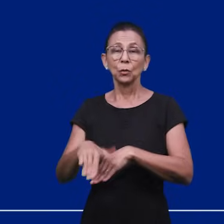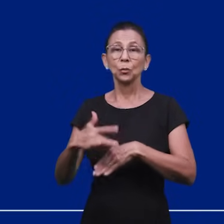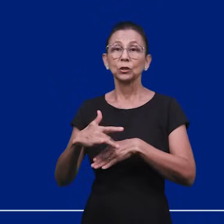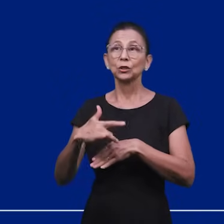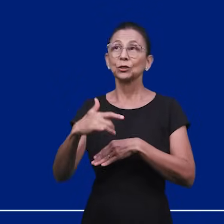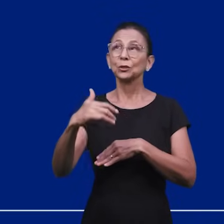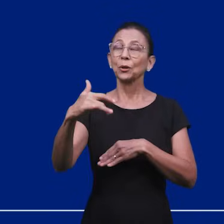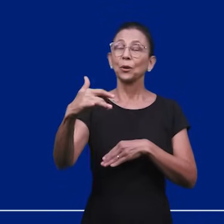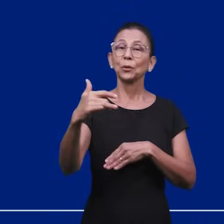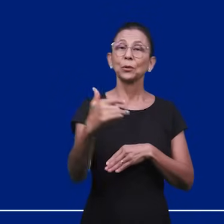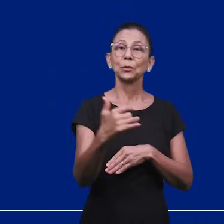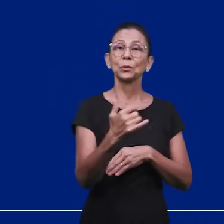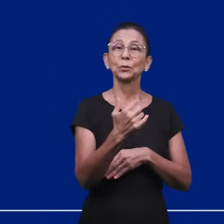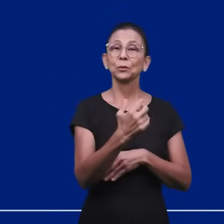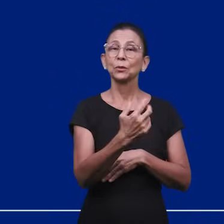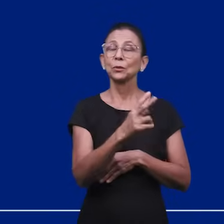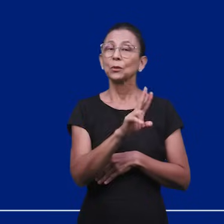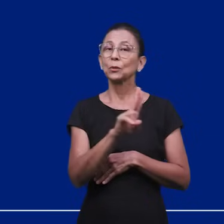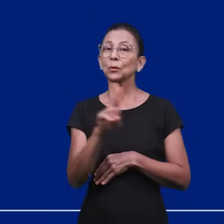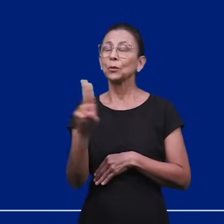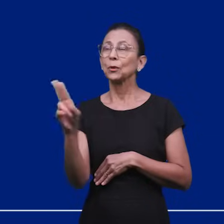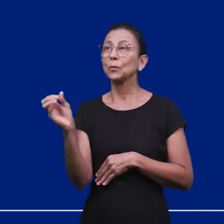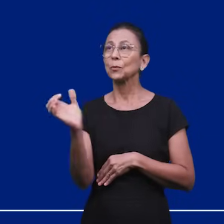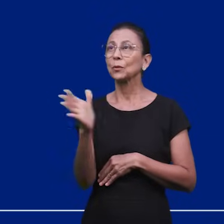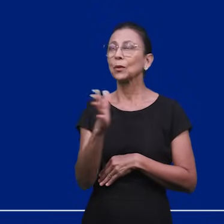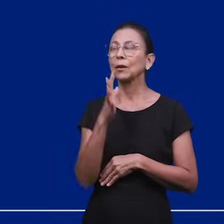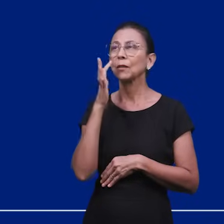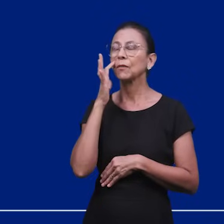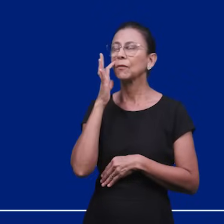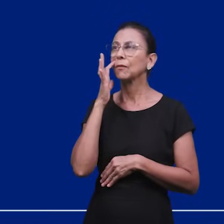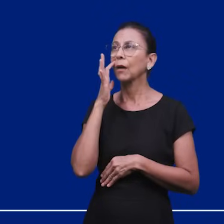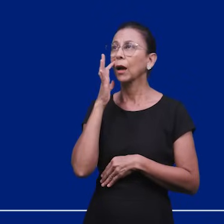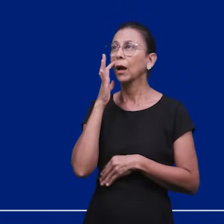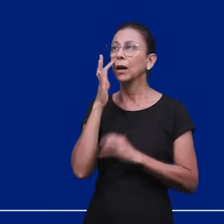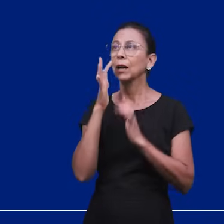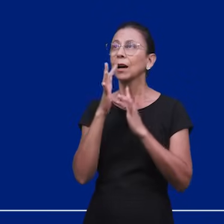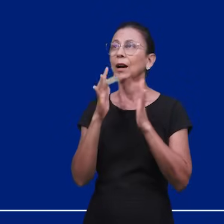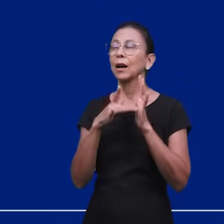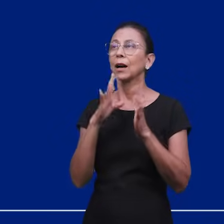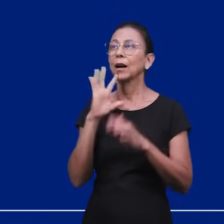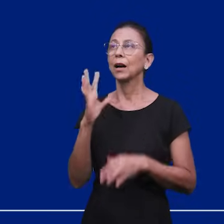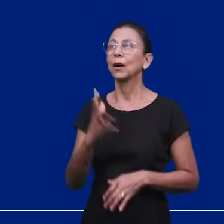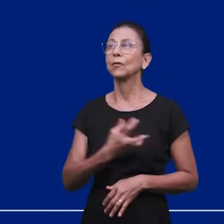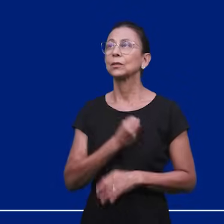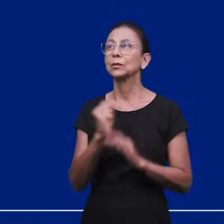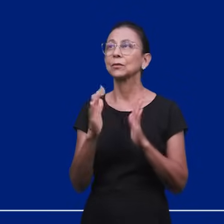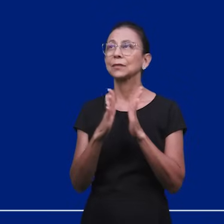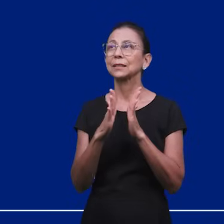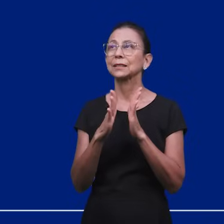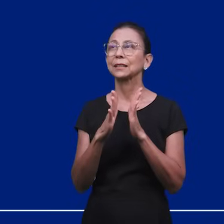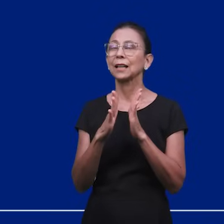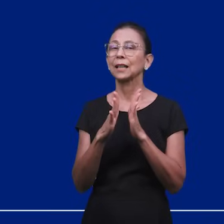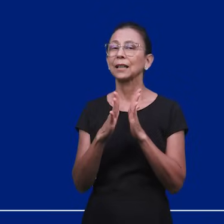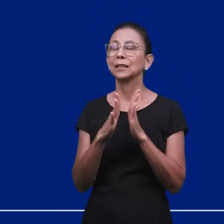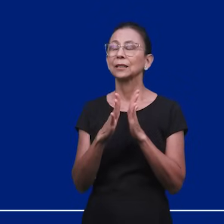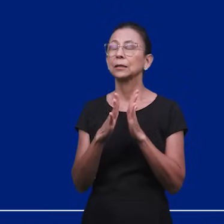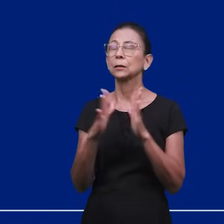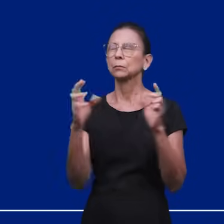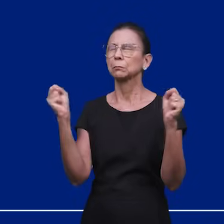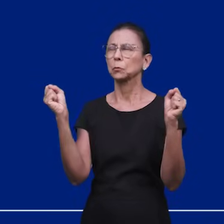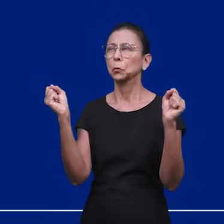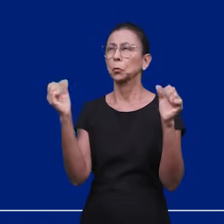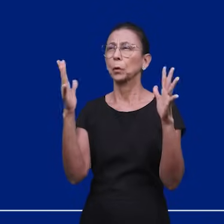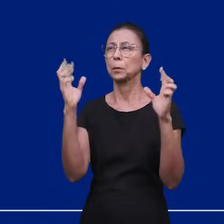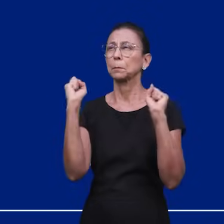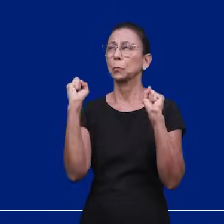ouro, um novo nome, e contemplarmos o nosso Salvador face a face em toda a sua